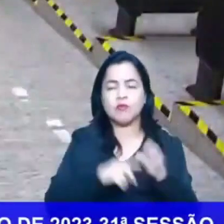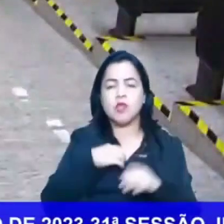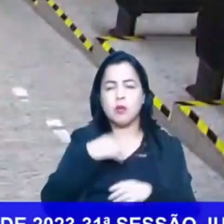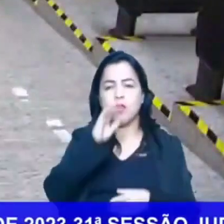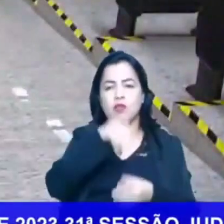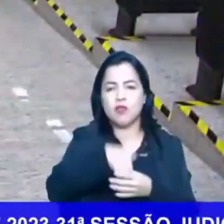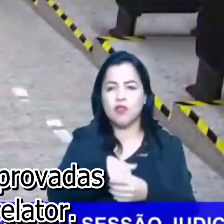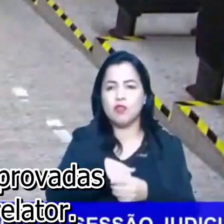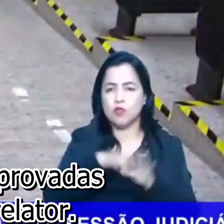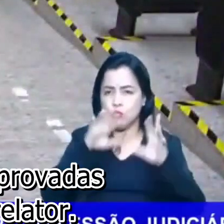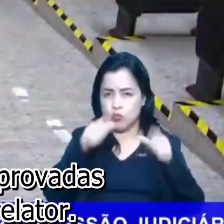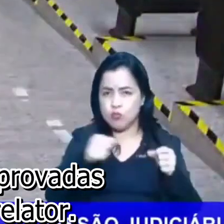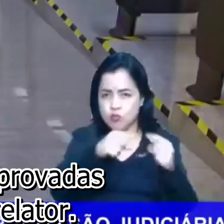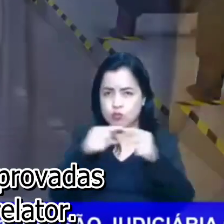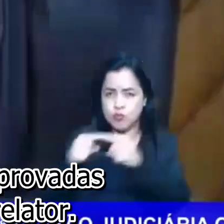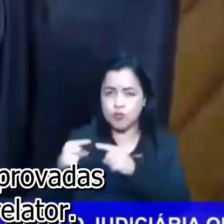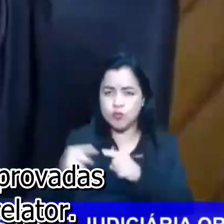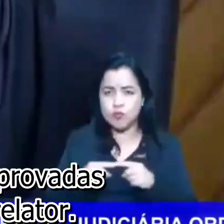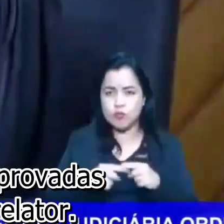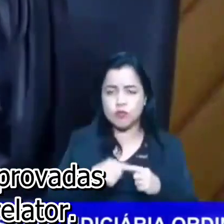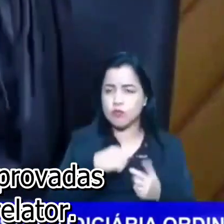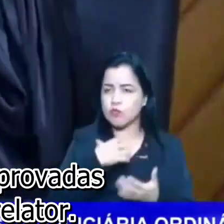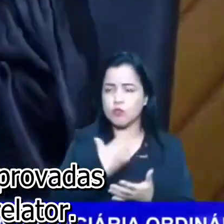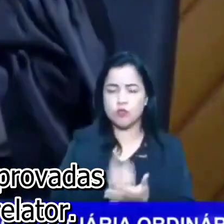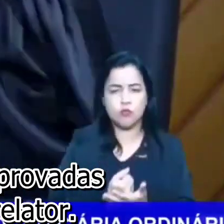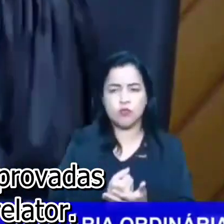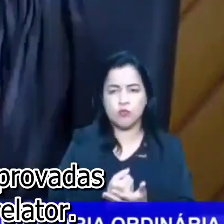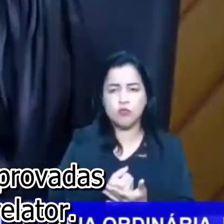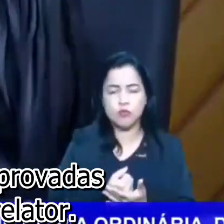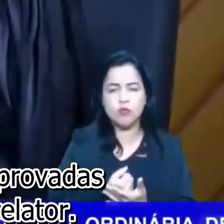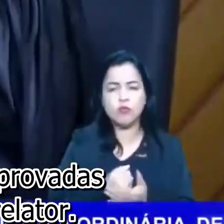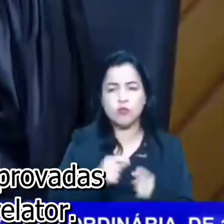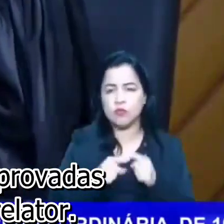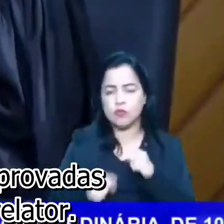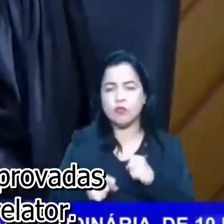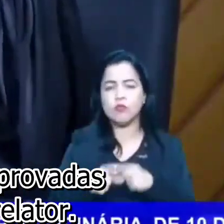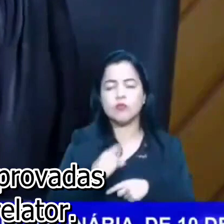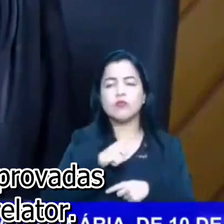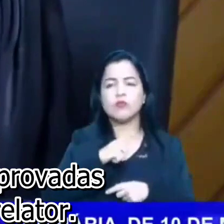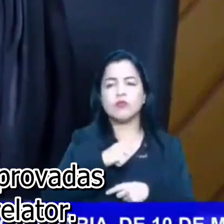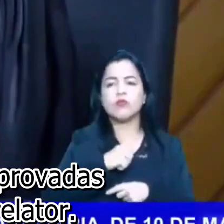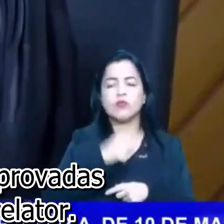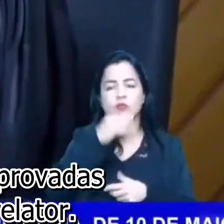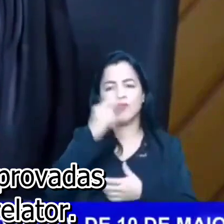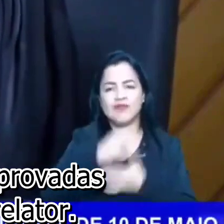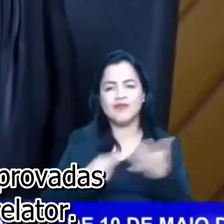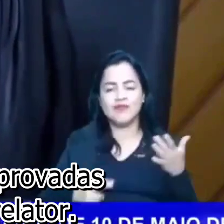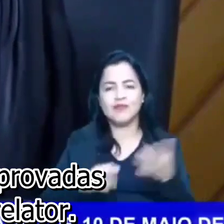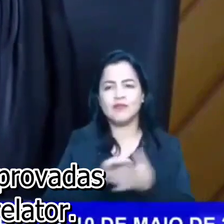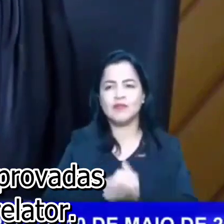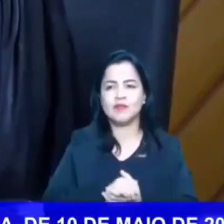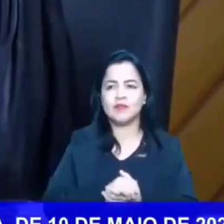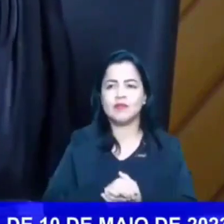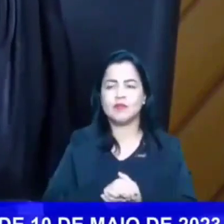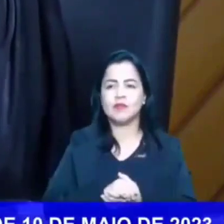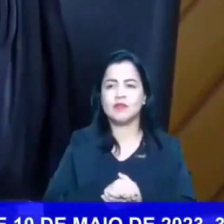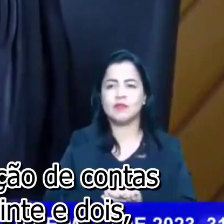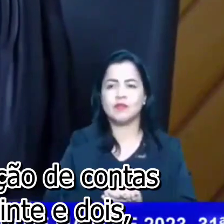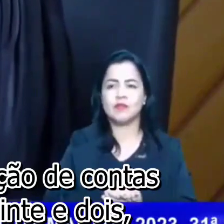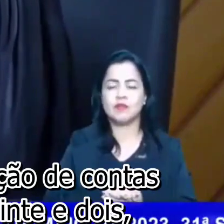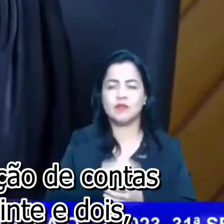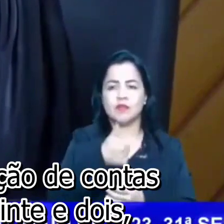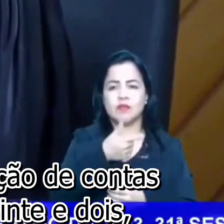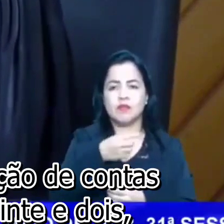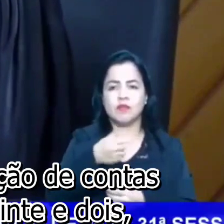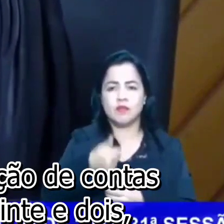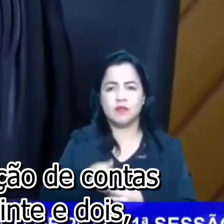Se tiverem todos de acordo, declaro desaprovadas as contas no termo do voto proferido pelo relator. Item 27,